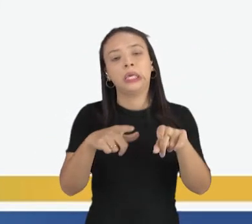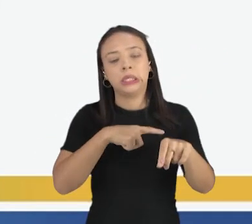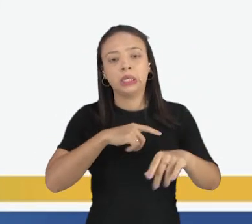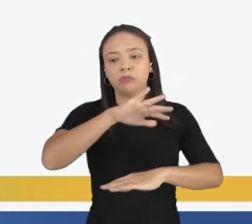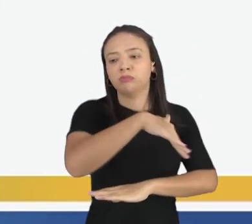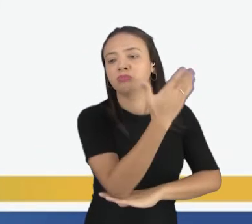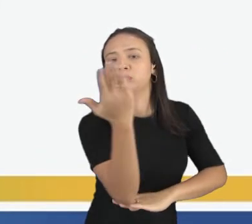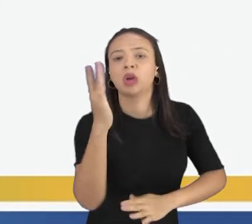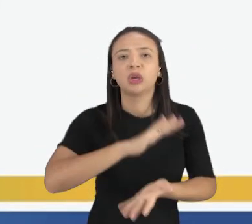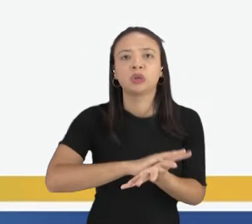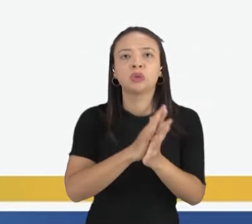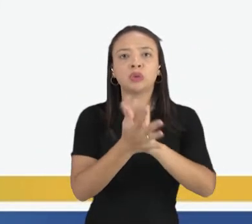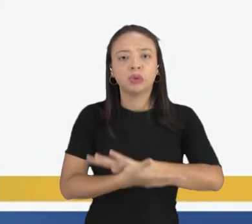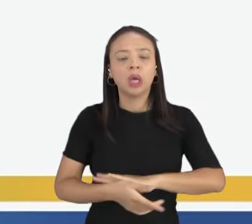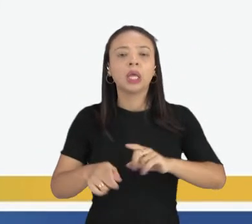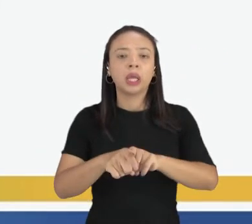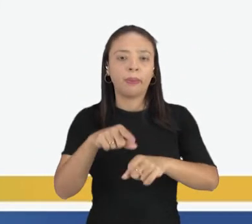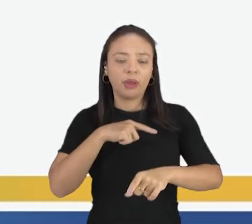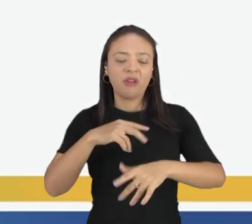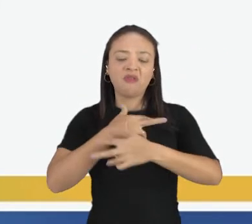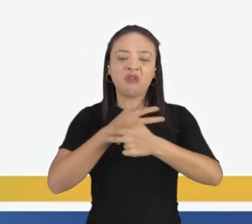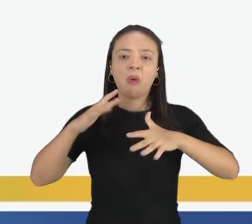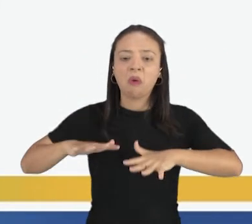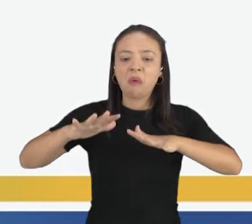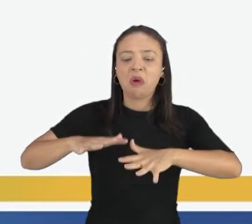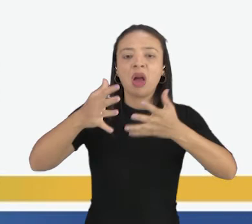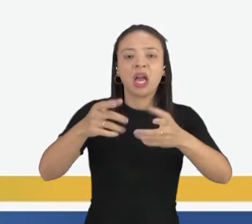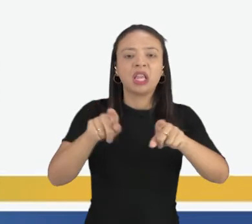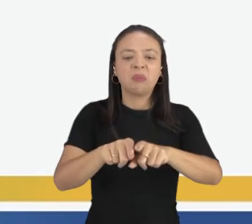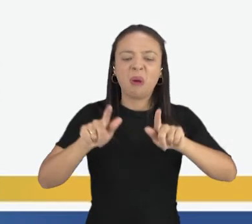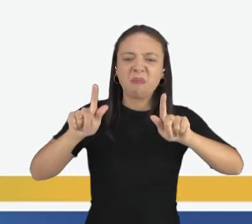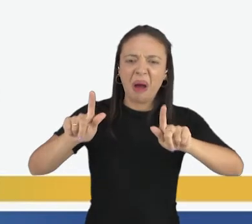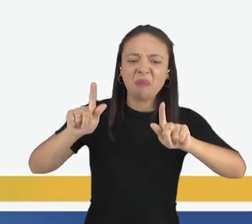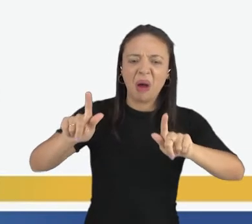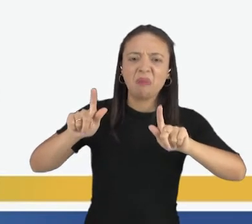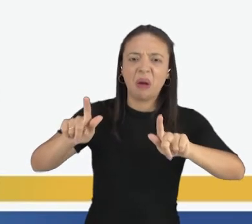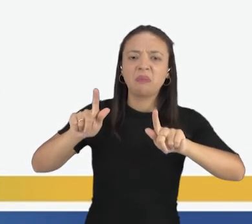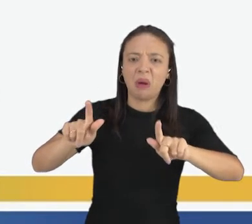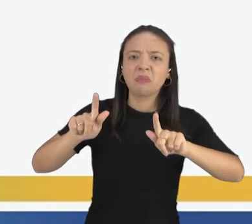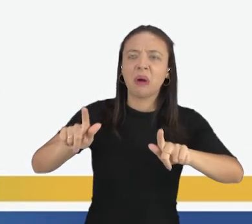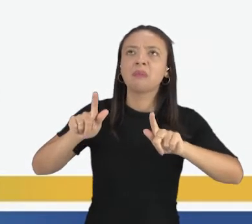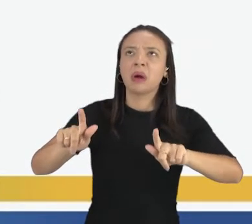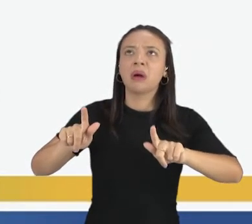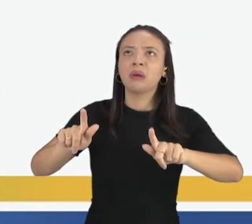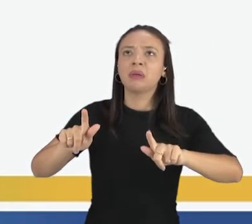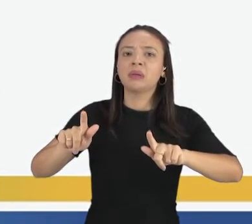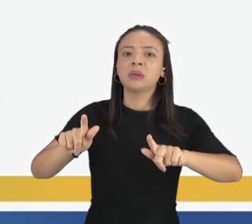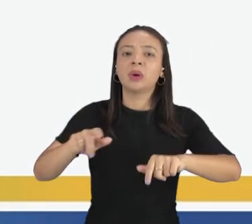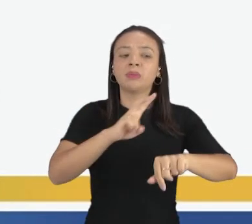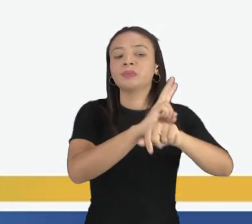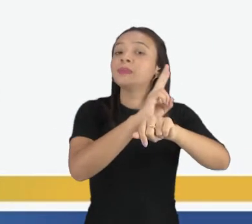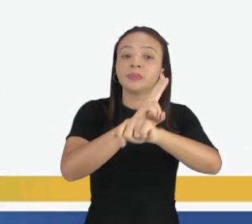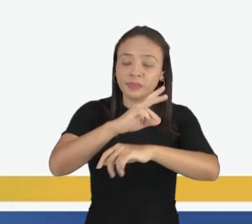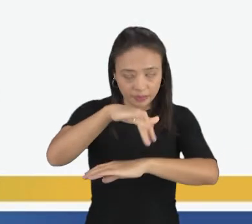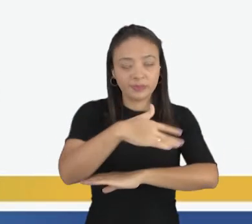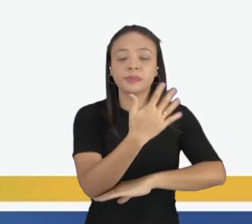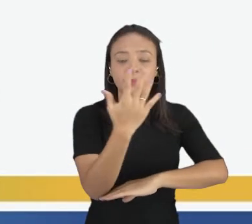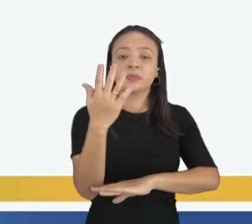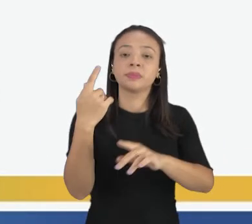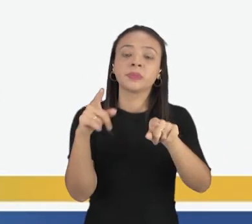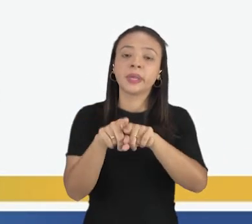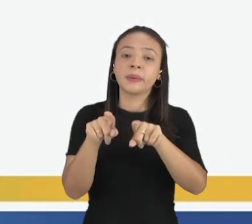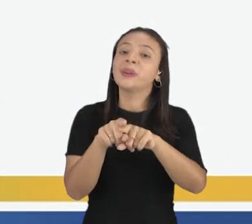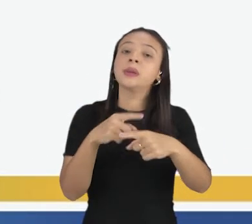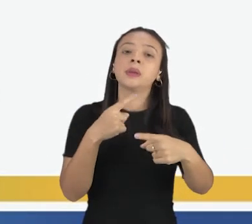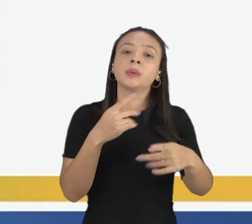nós vamos ter no nosso estado alguns movimentos, né, que vão reivindicar o uso, a manutenção dessa floresta por conta